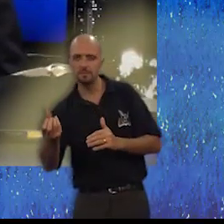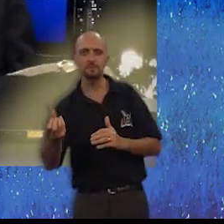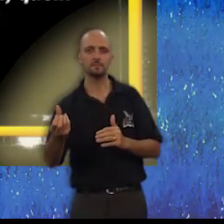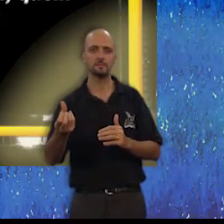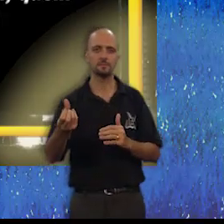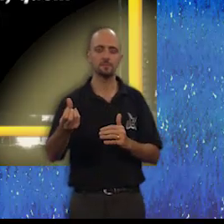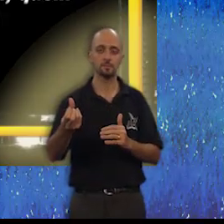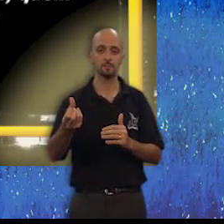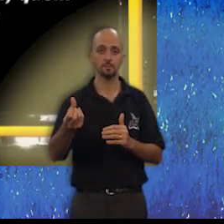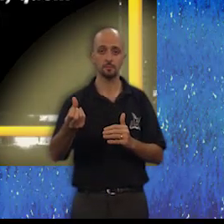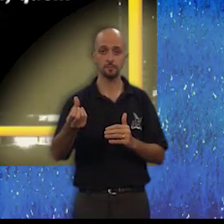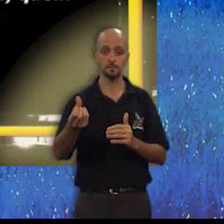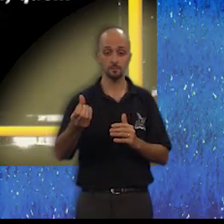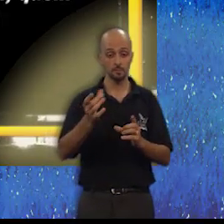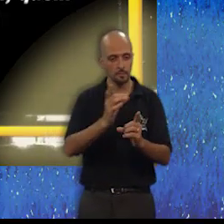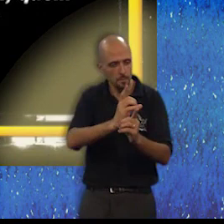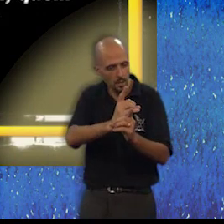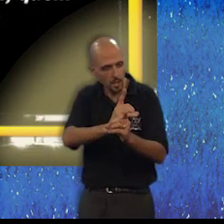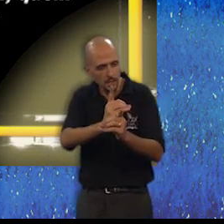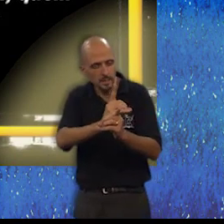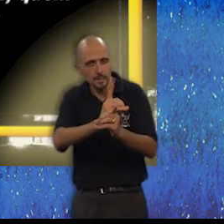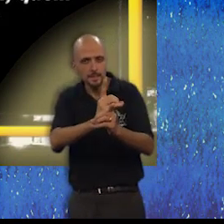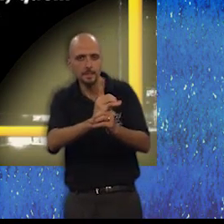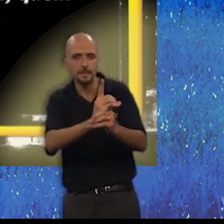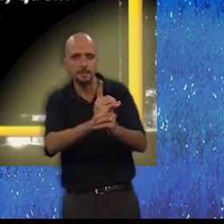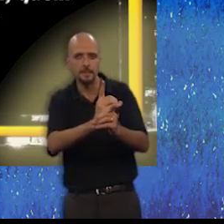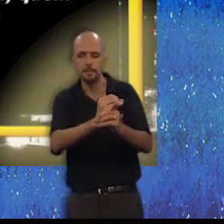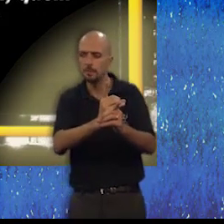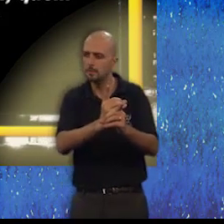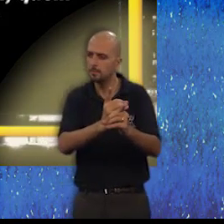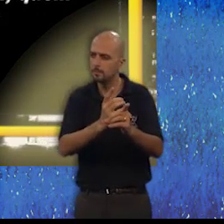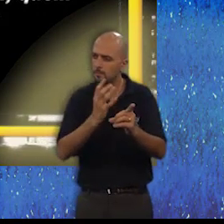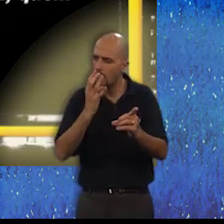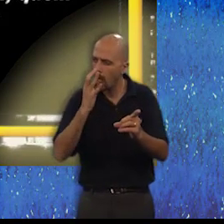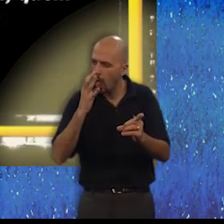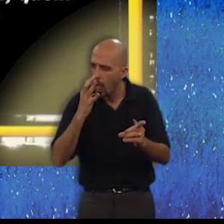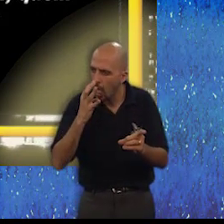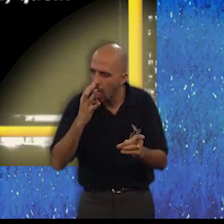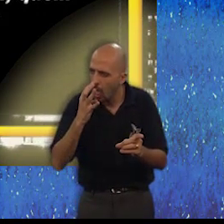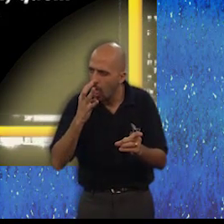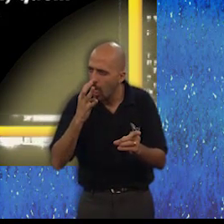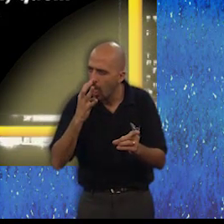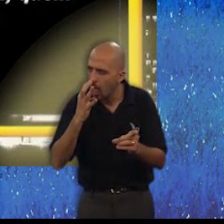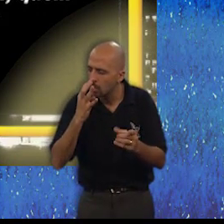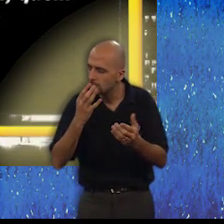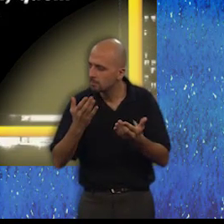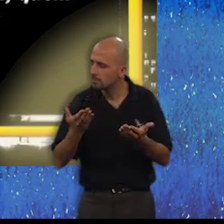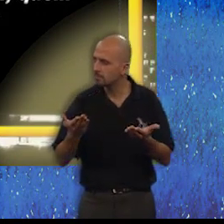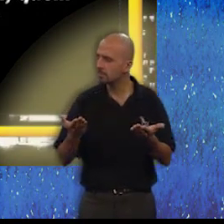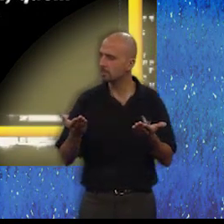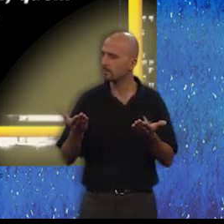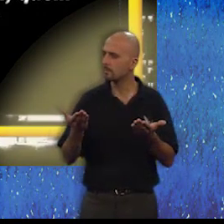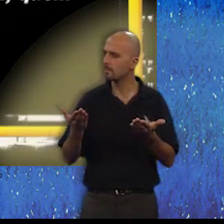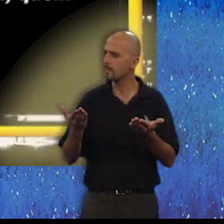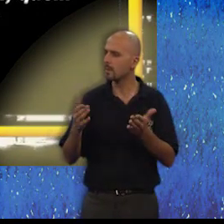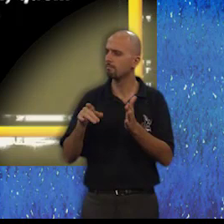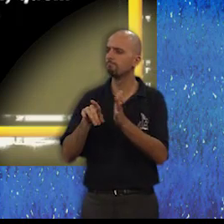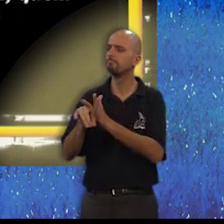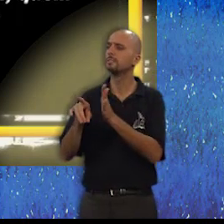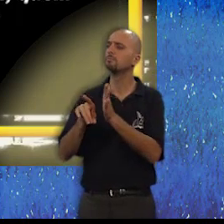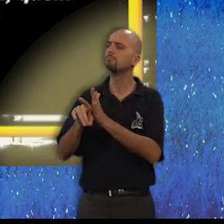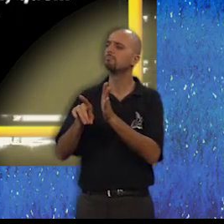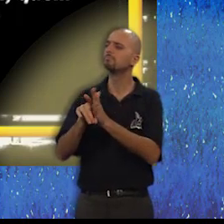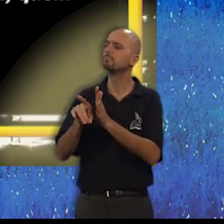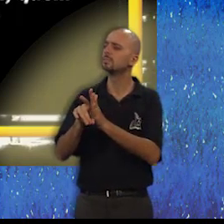diz assim: Ouvindo isto, os discípulos ficaram grandemente maravilhados e disseram: sendo assim, quem pode